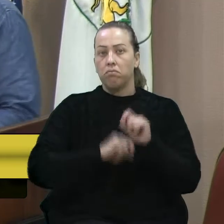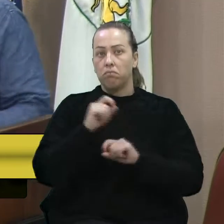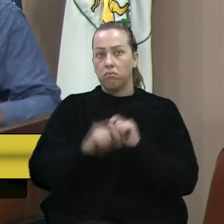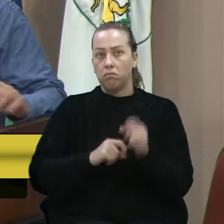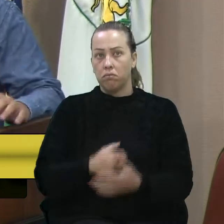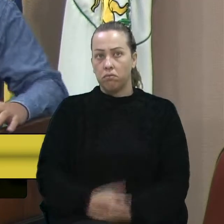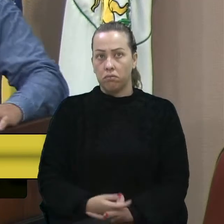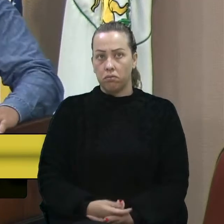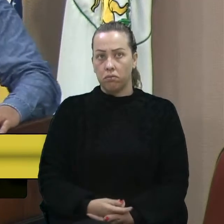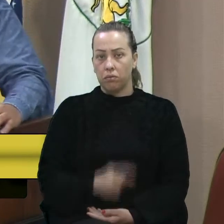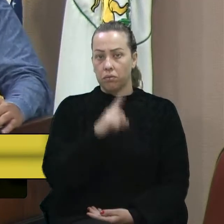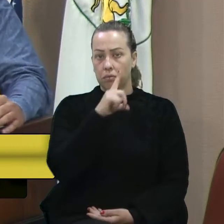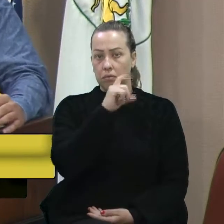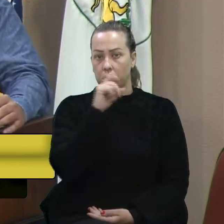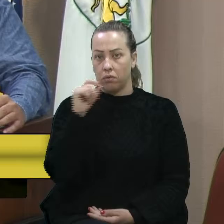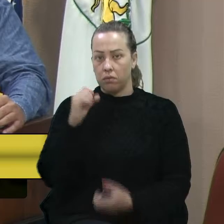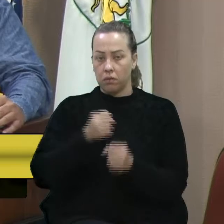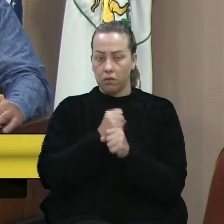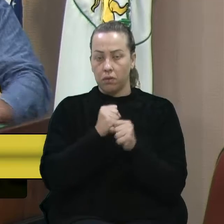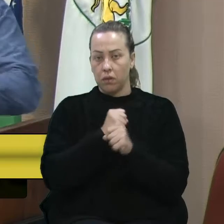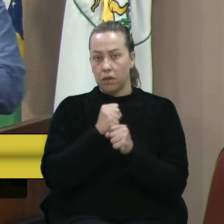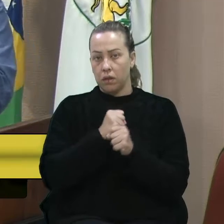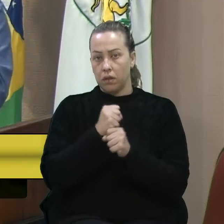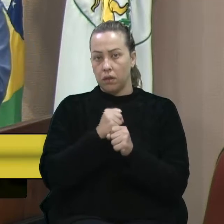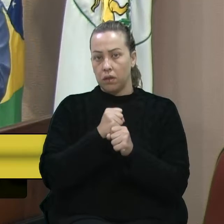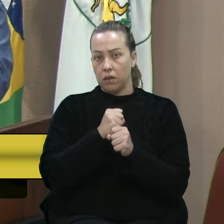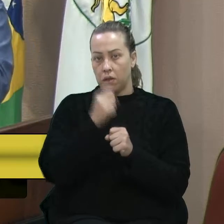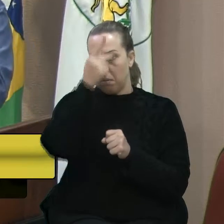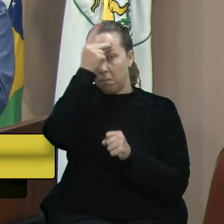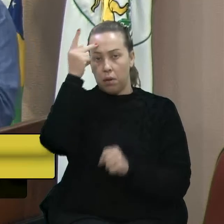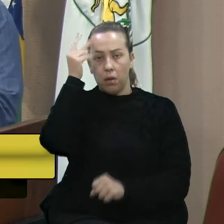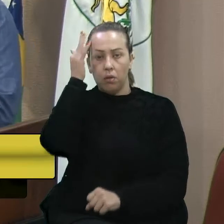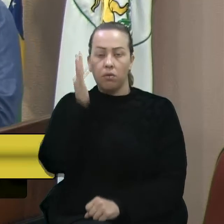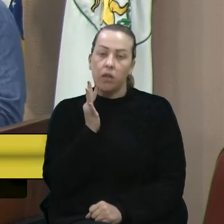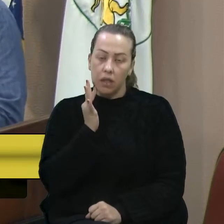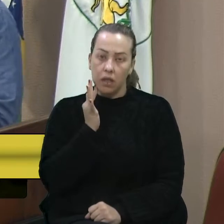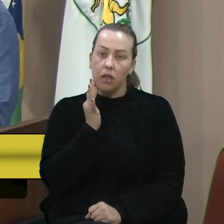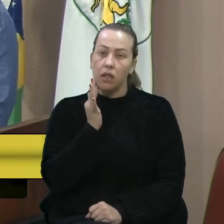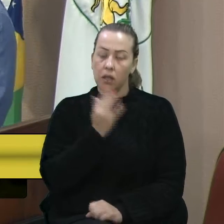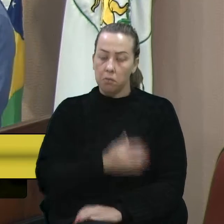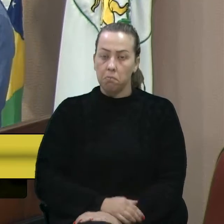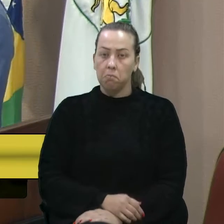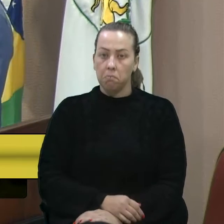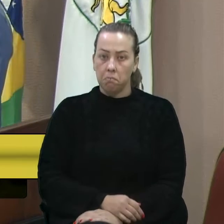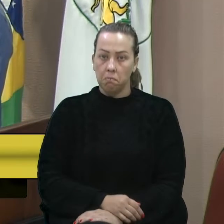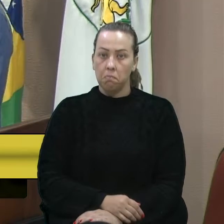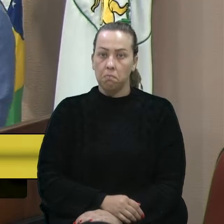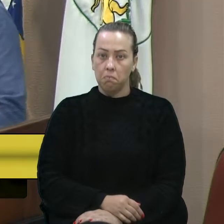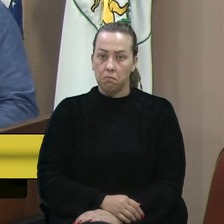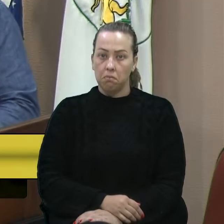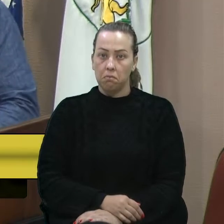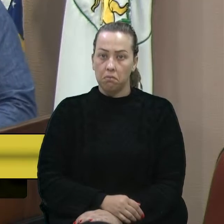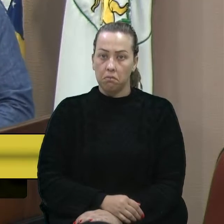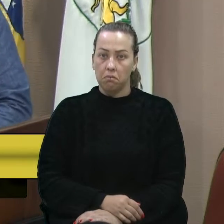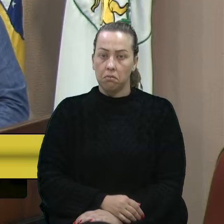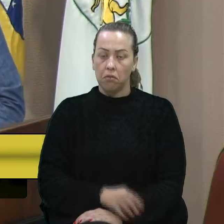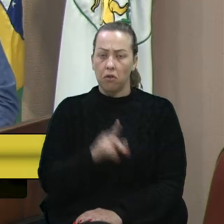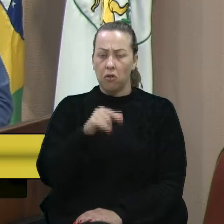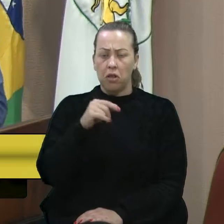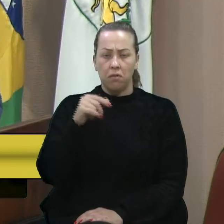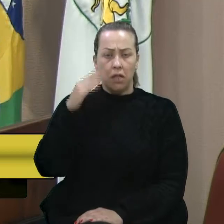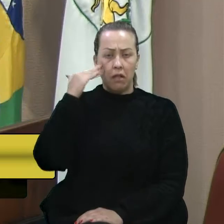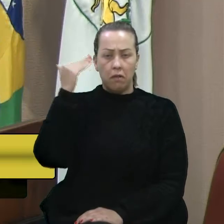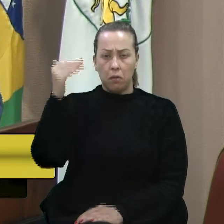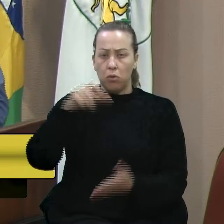sobre os 100 anos do Paulo Freire. Paulo Freire, que foi um